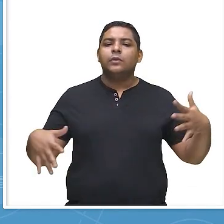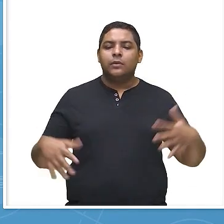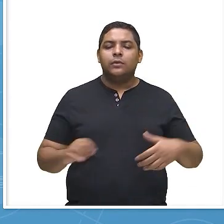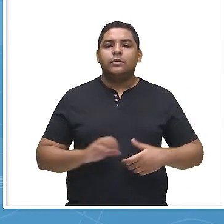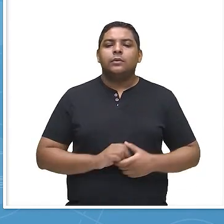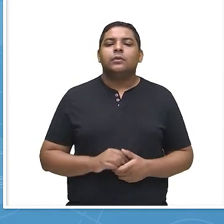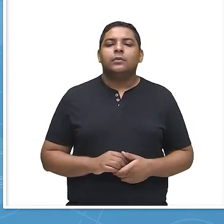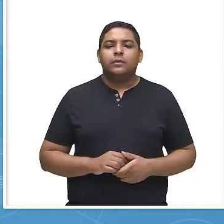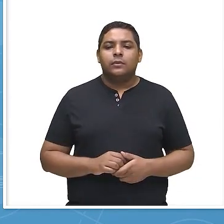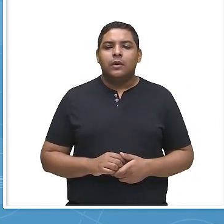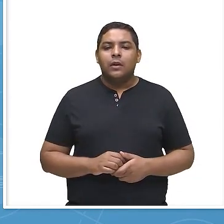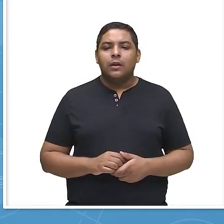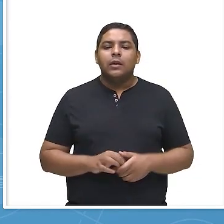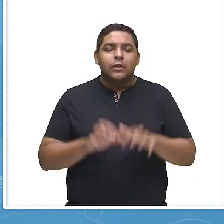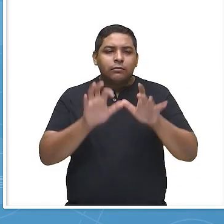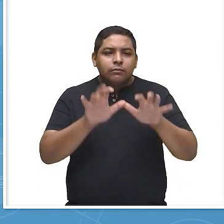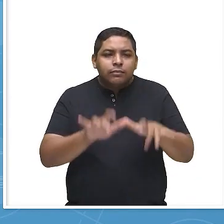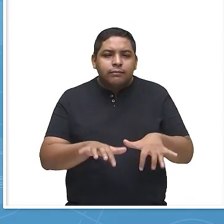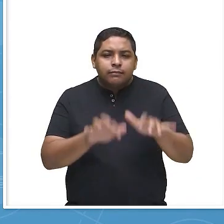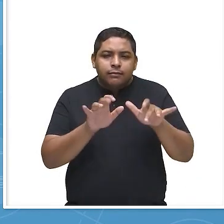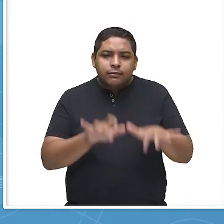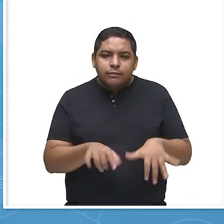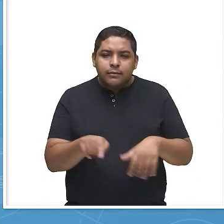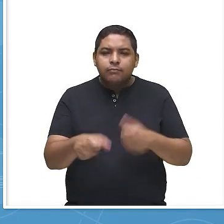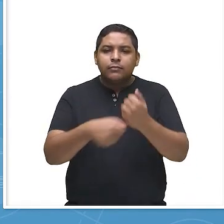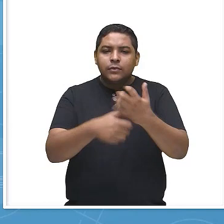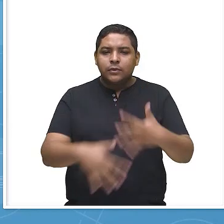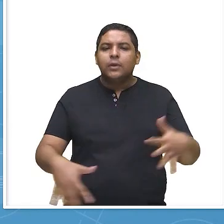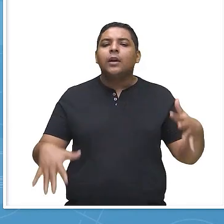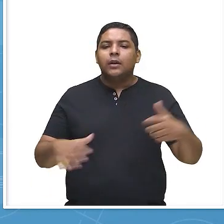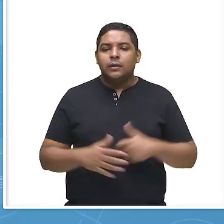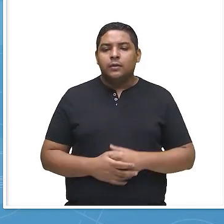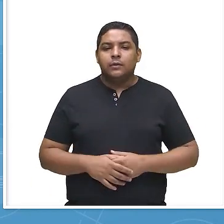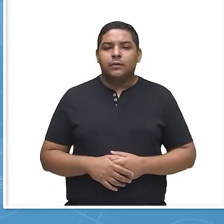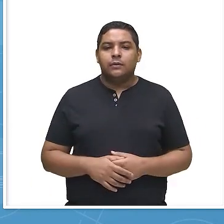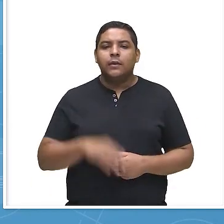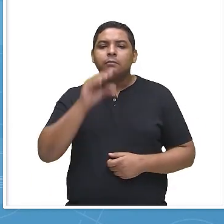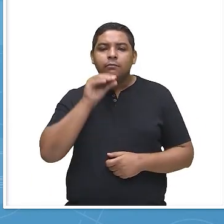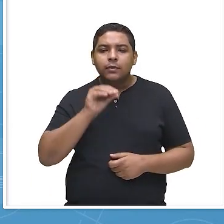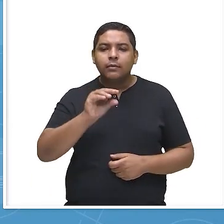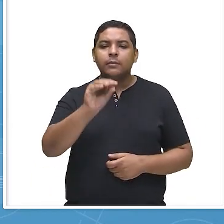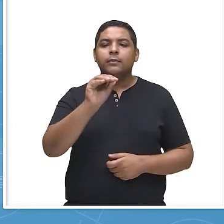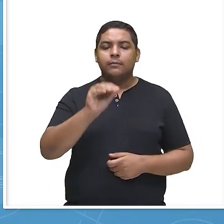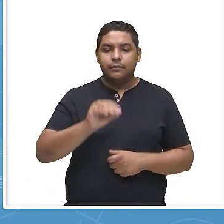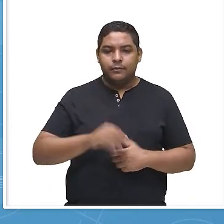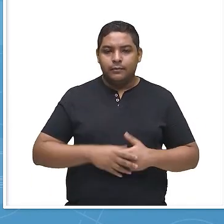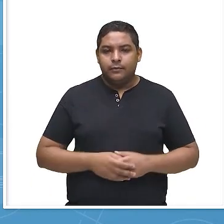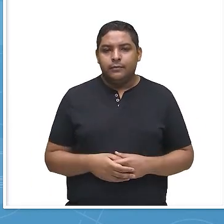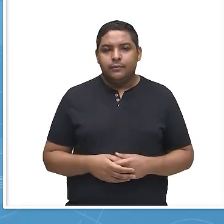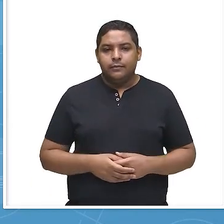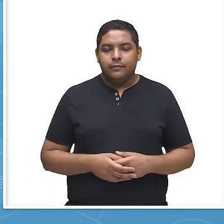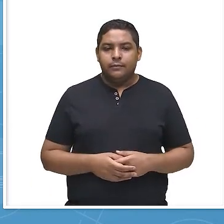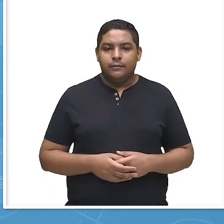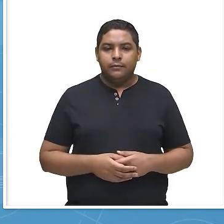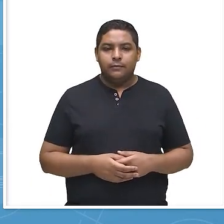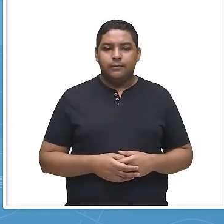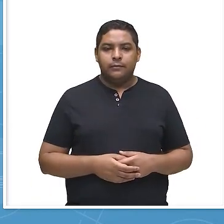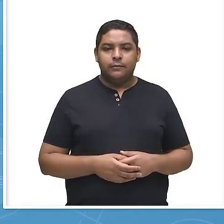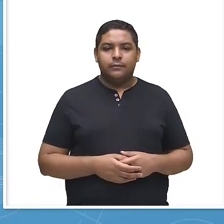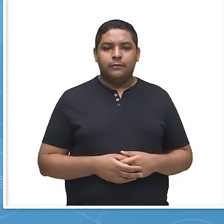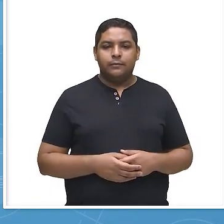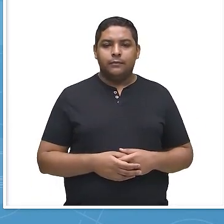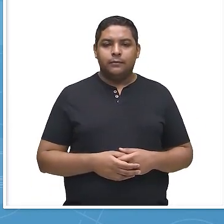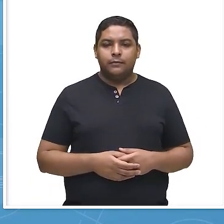Vocês falam, escrevem no chat que a gente vai falar, dar voz a vocês, tá bom? Que mais?